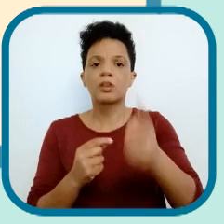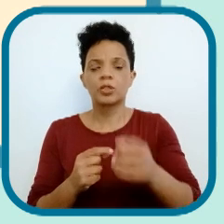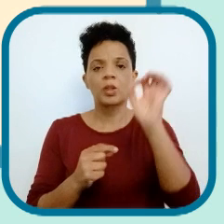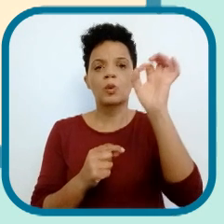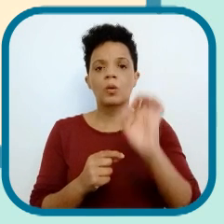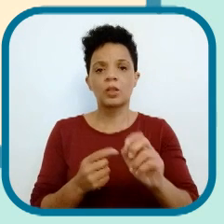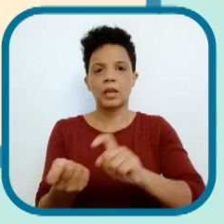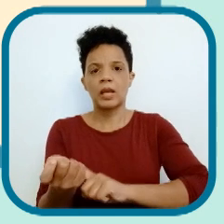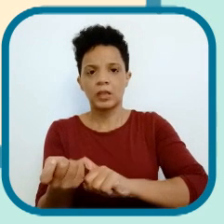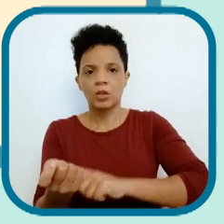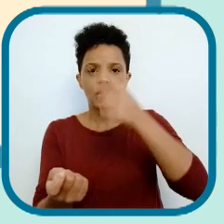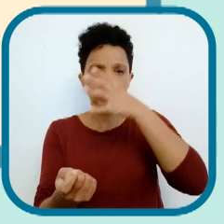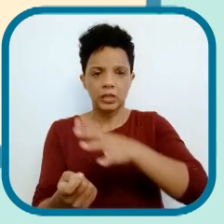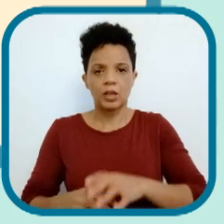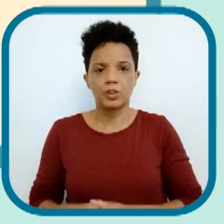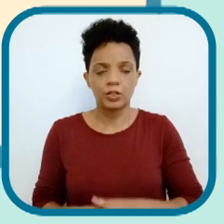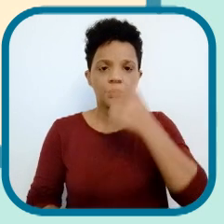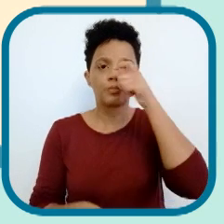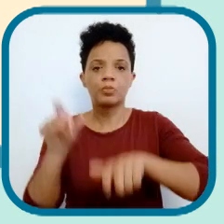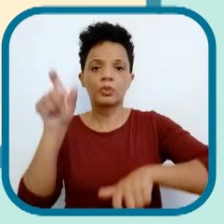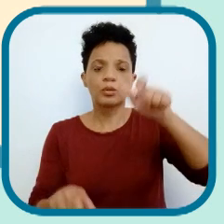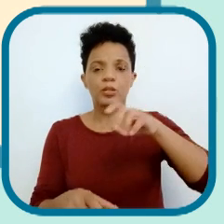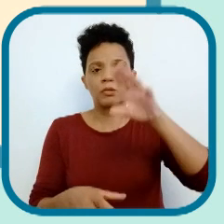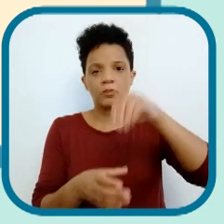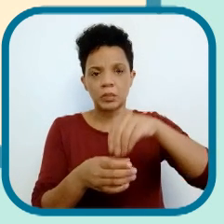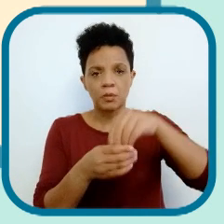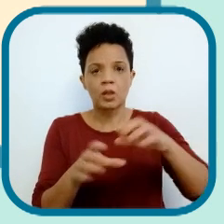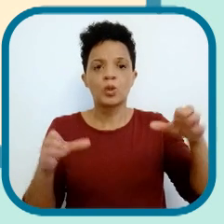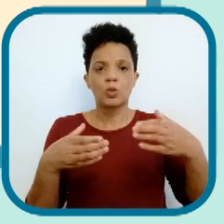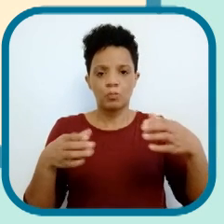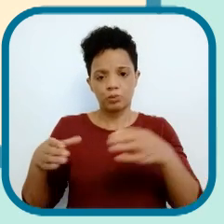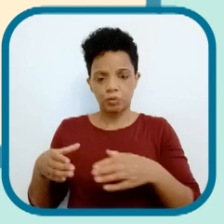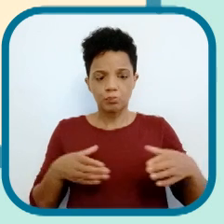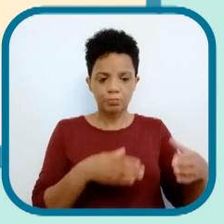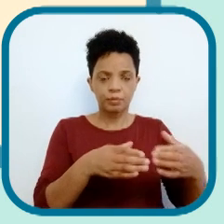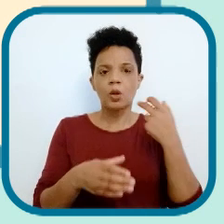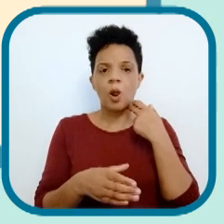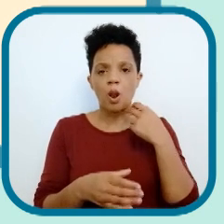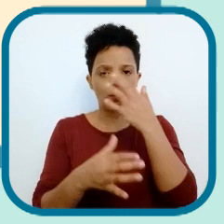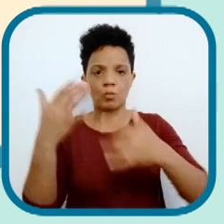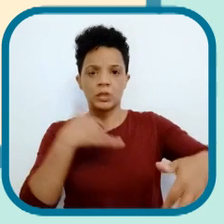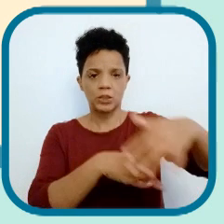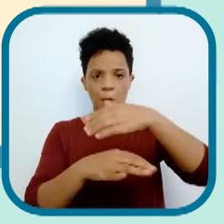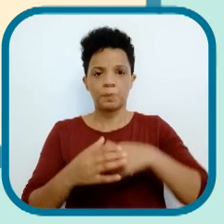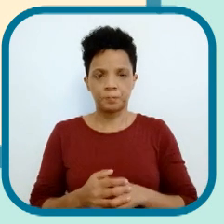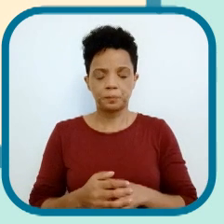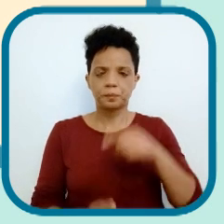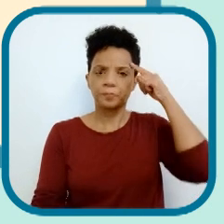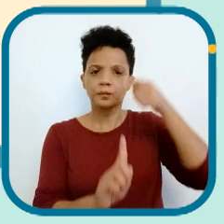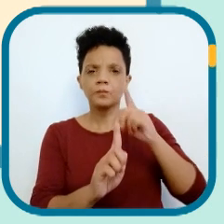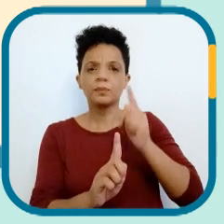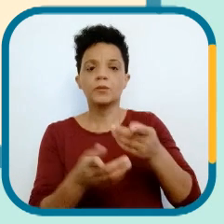atualmente discutidas chamam-se cotas étnico-raciais. Destinam-se a pessoas que pertencem a determinados segmentos minoritários da